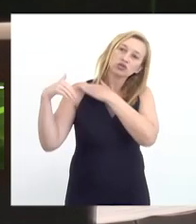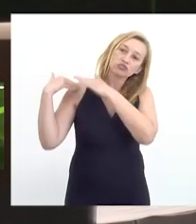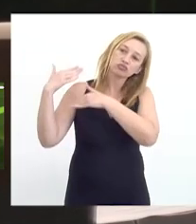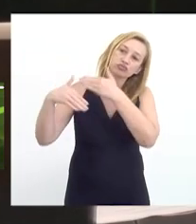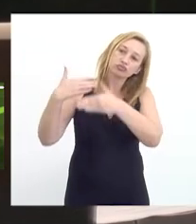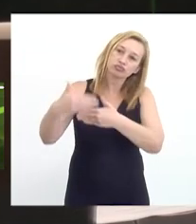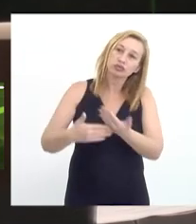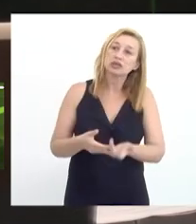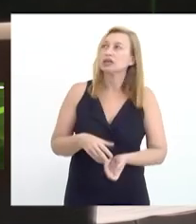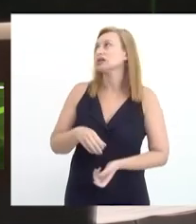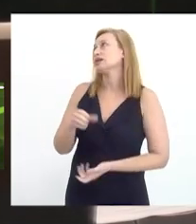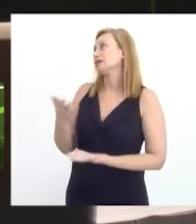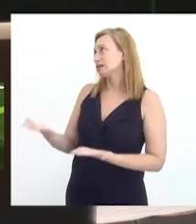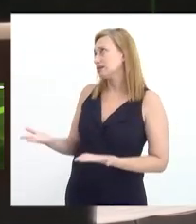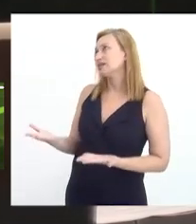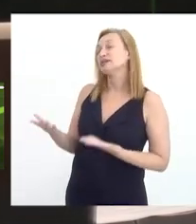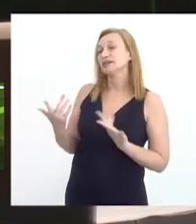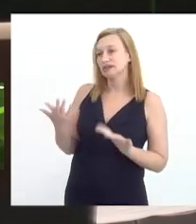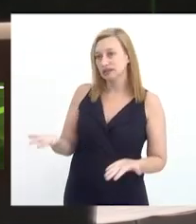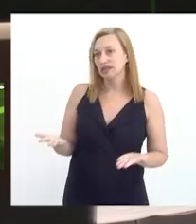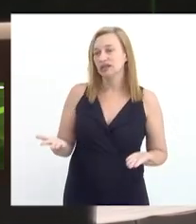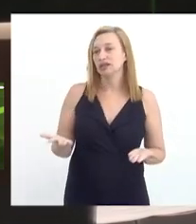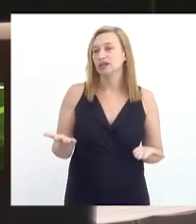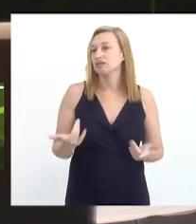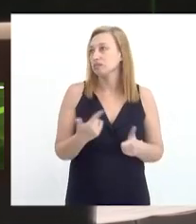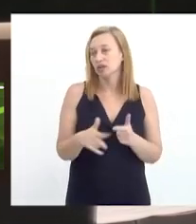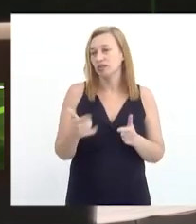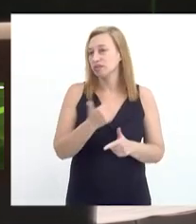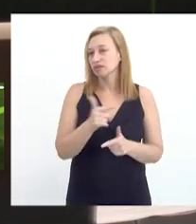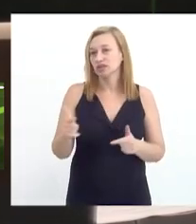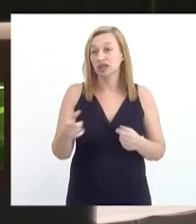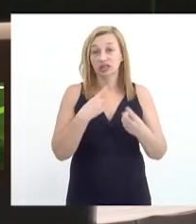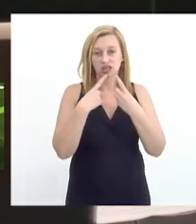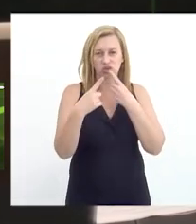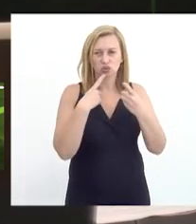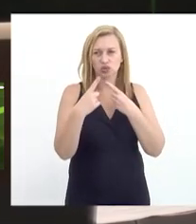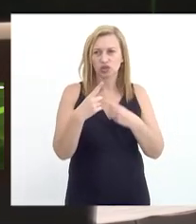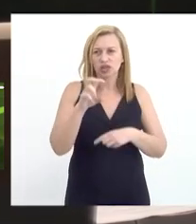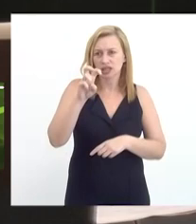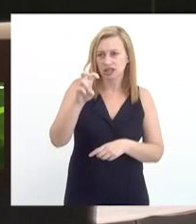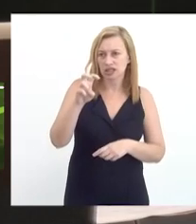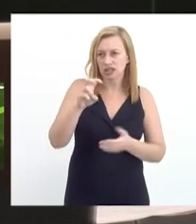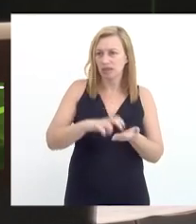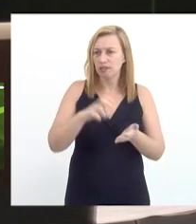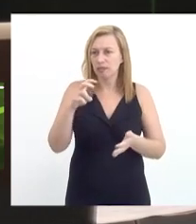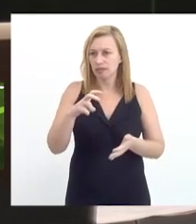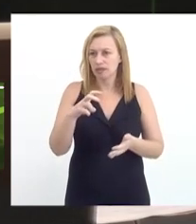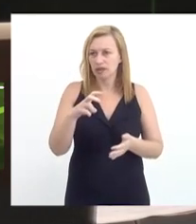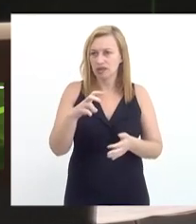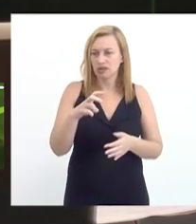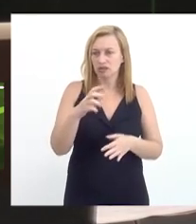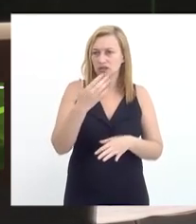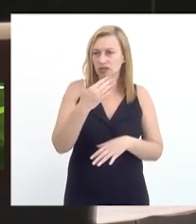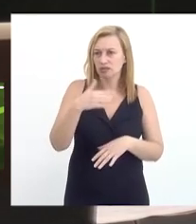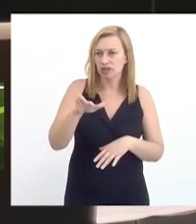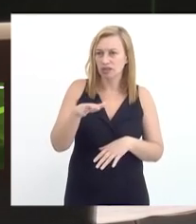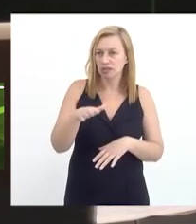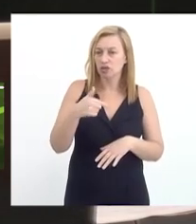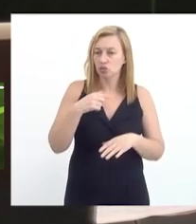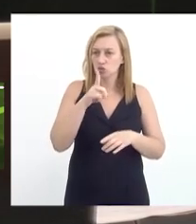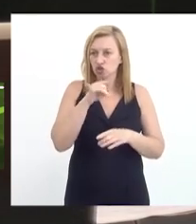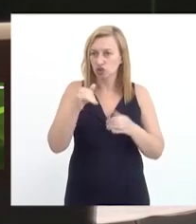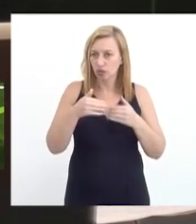legítimo Sua presença Essa discussão E o meu rapaz Ficou de 5 e meia Da manhã lá No dia que eu abri Sim